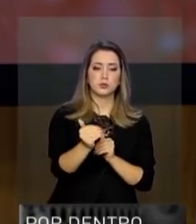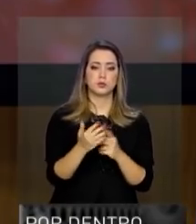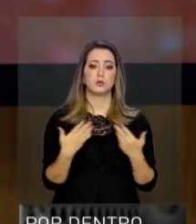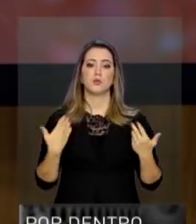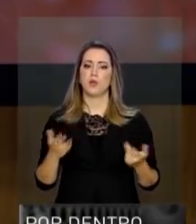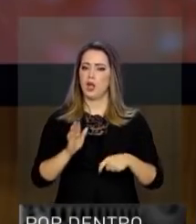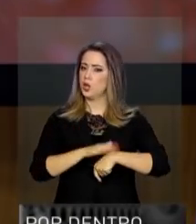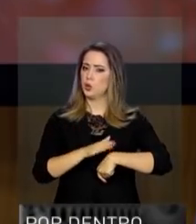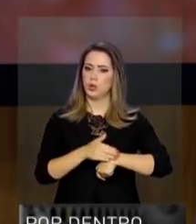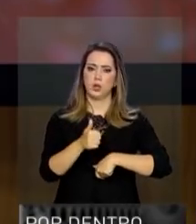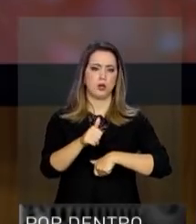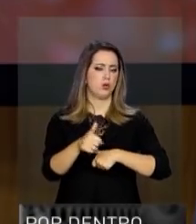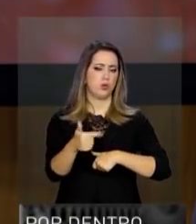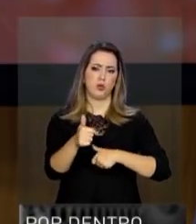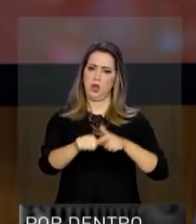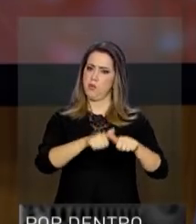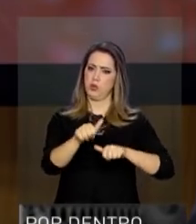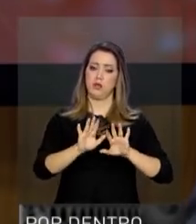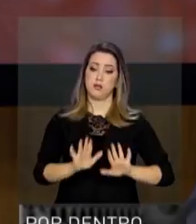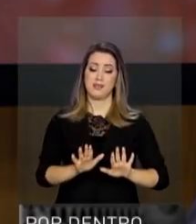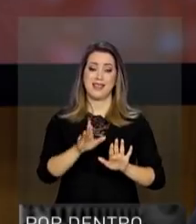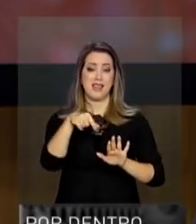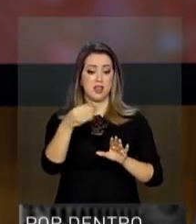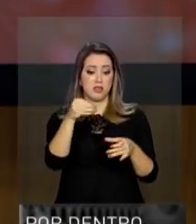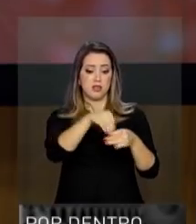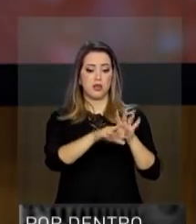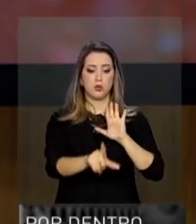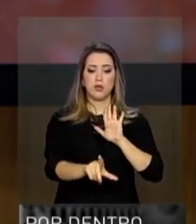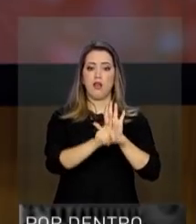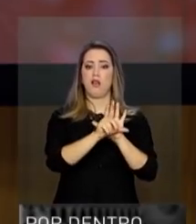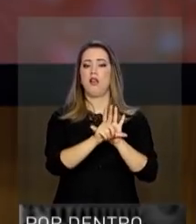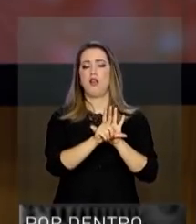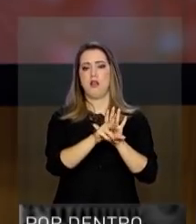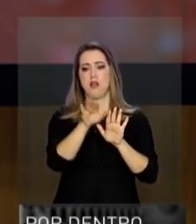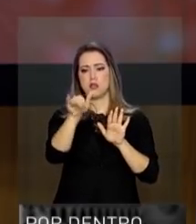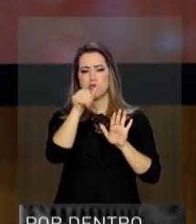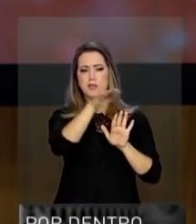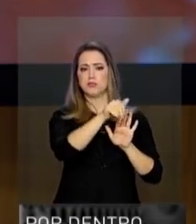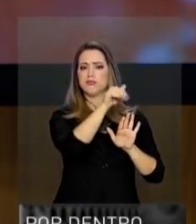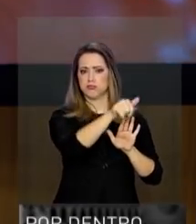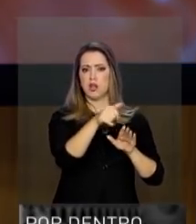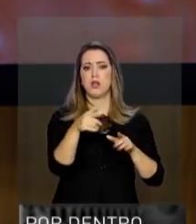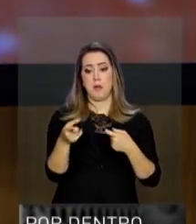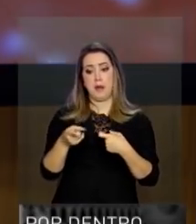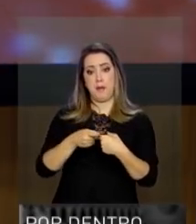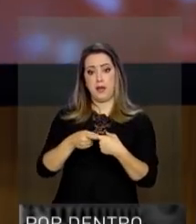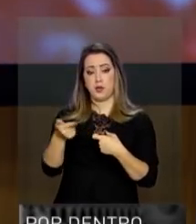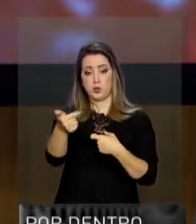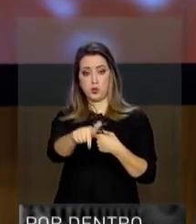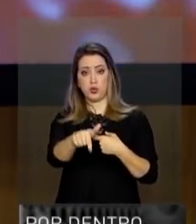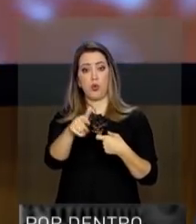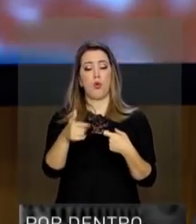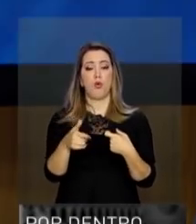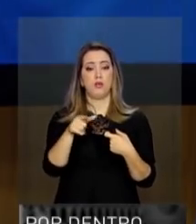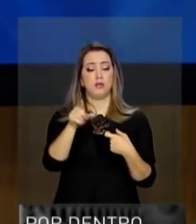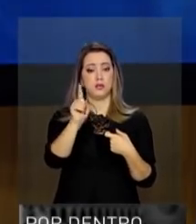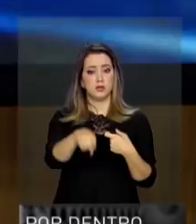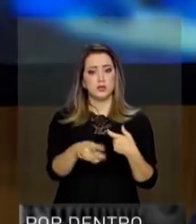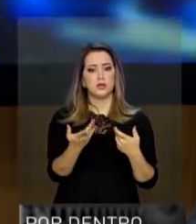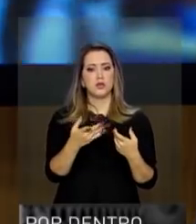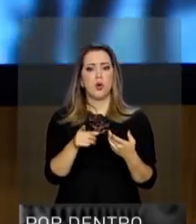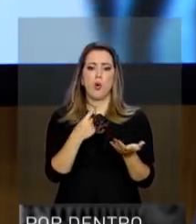o prazo não é alterado. Esse prazo é um prazo legal, as pessoas estão sendo chamadas para a perícia ela é muito bem feita, e ora confirma